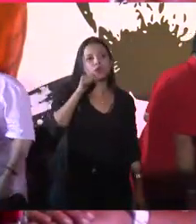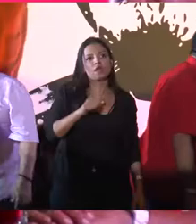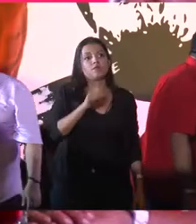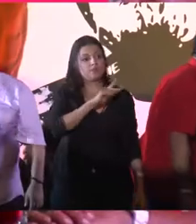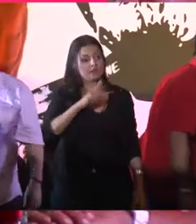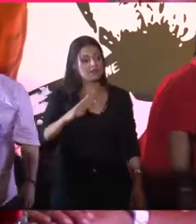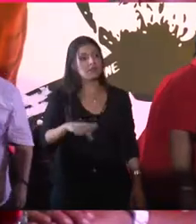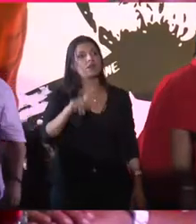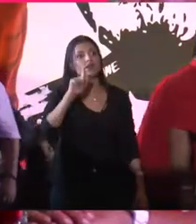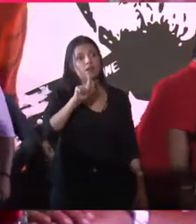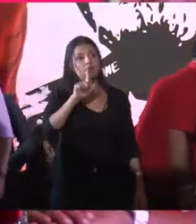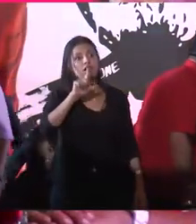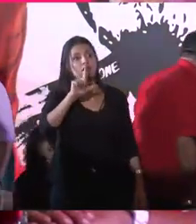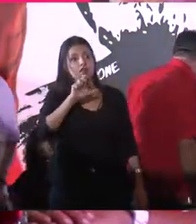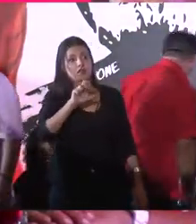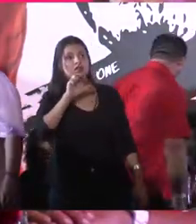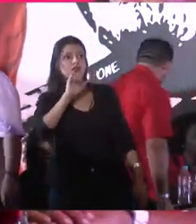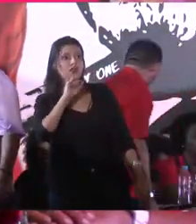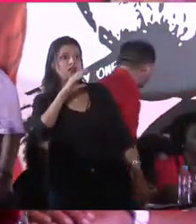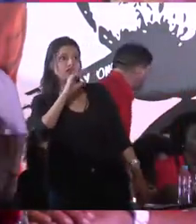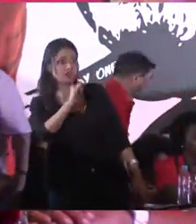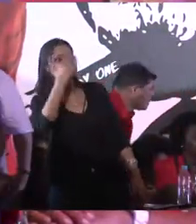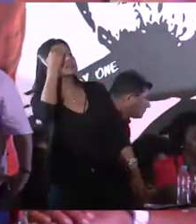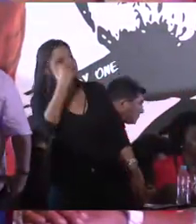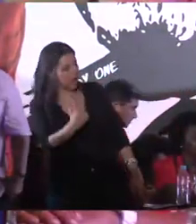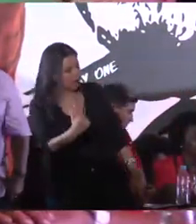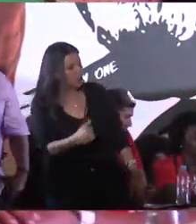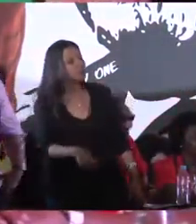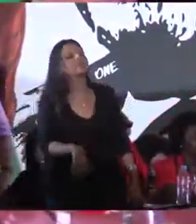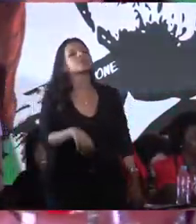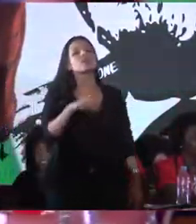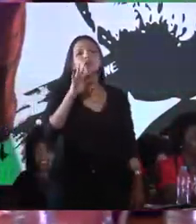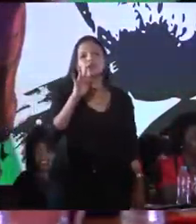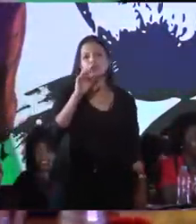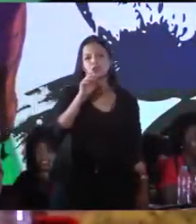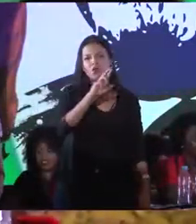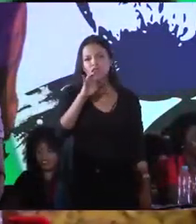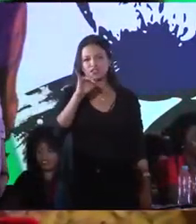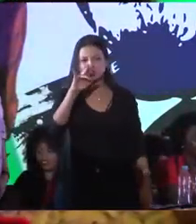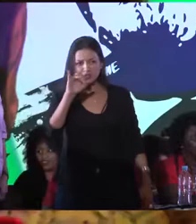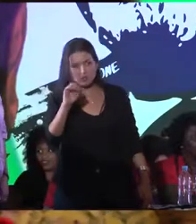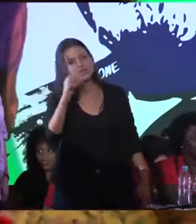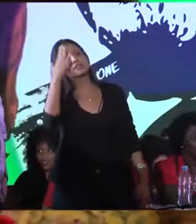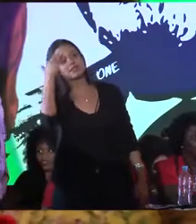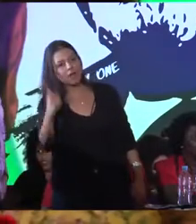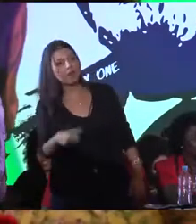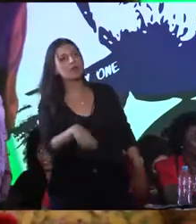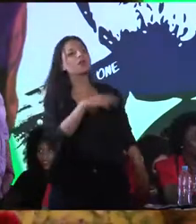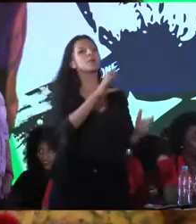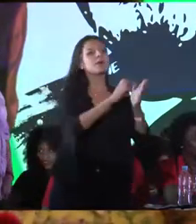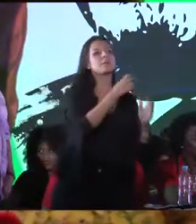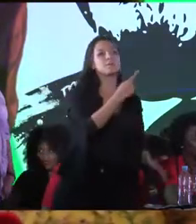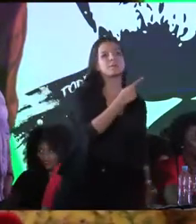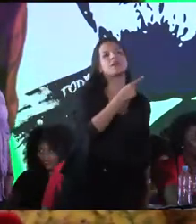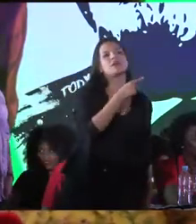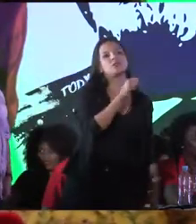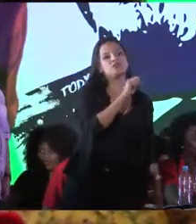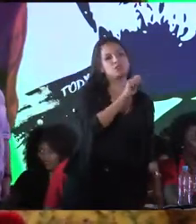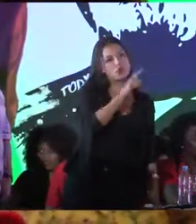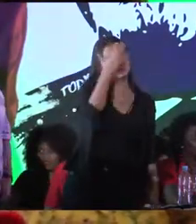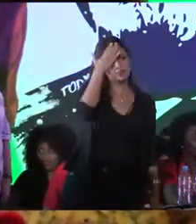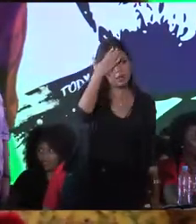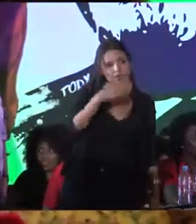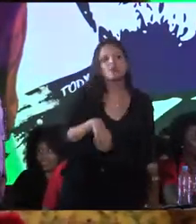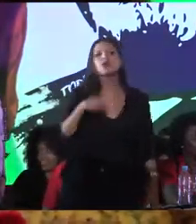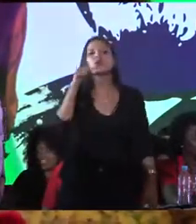disso, o Walter Sorrentino sabe disso, o PCO sabe disso, a dona de casa sabe